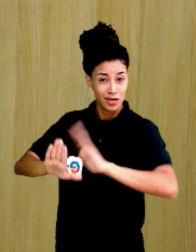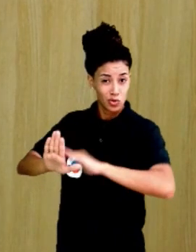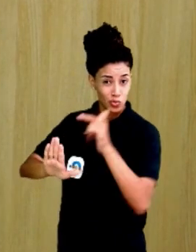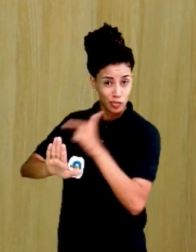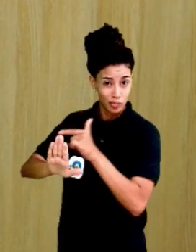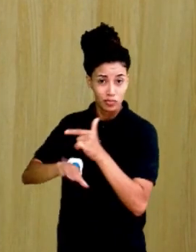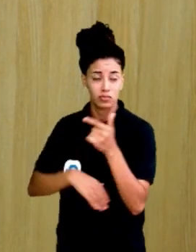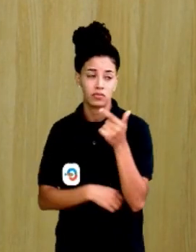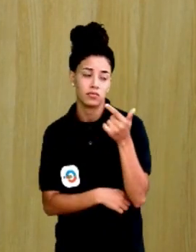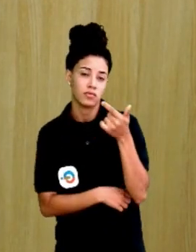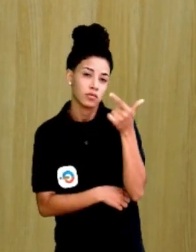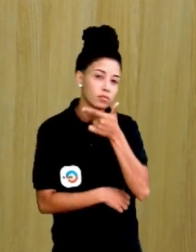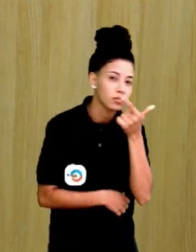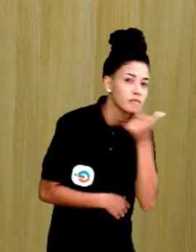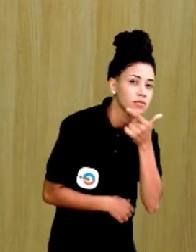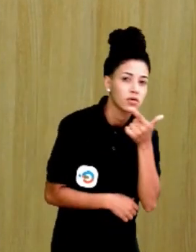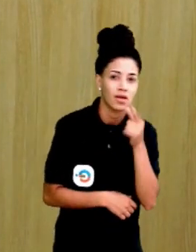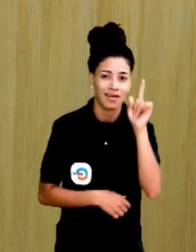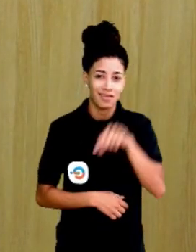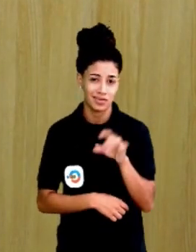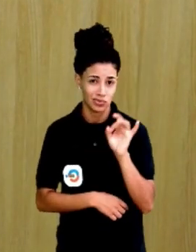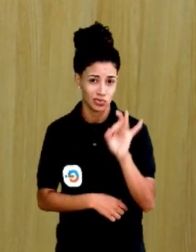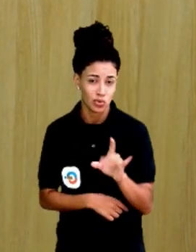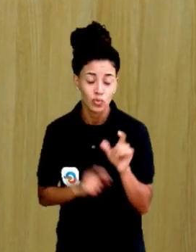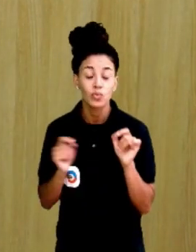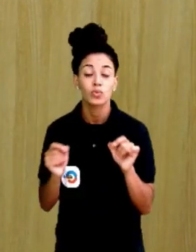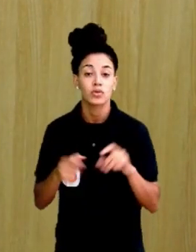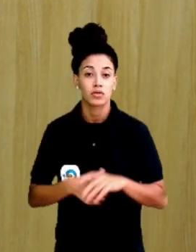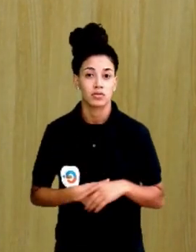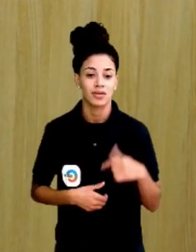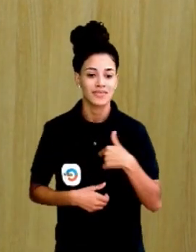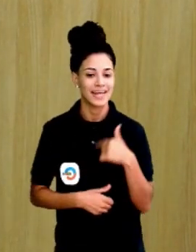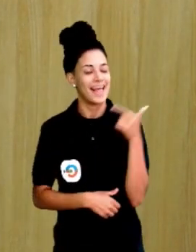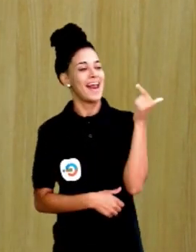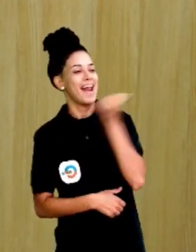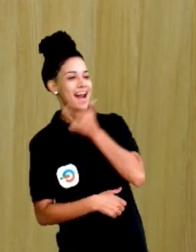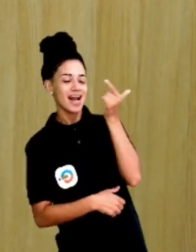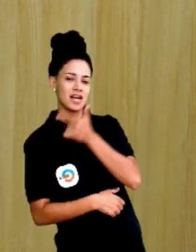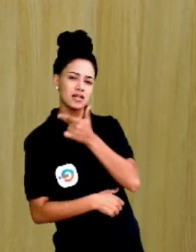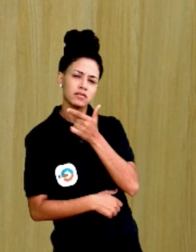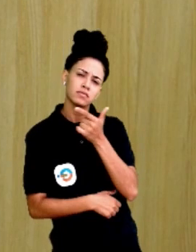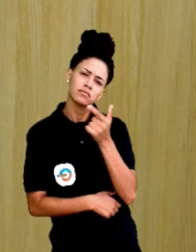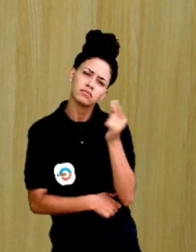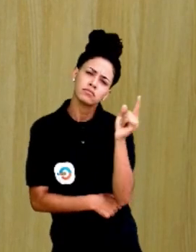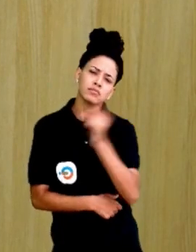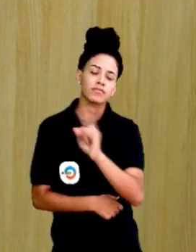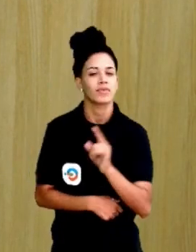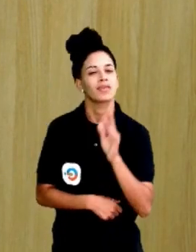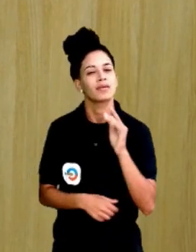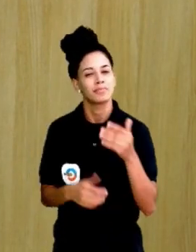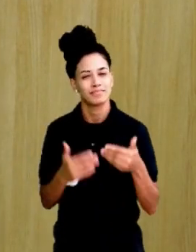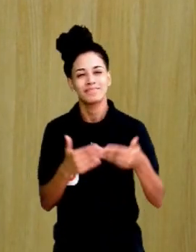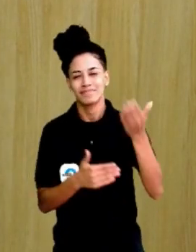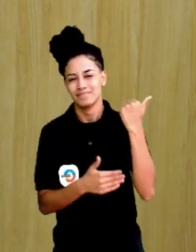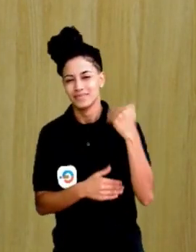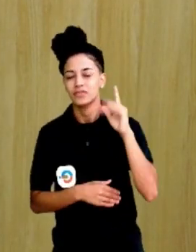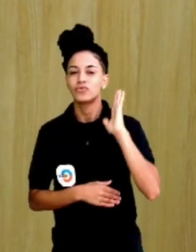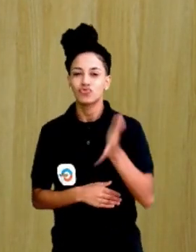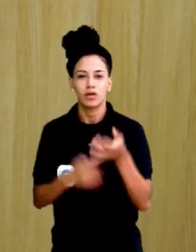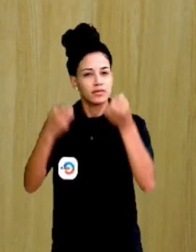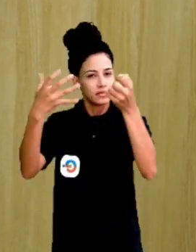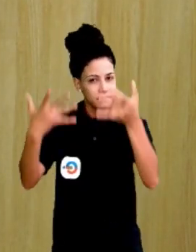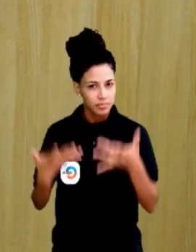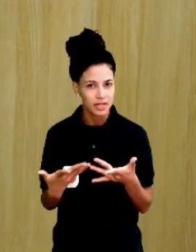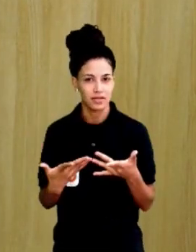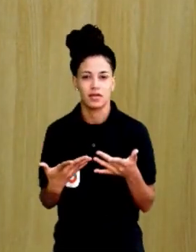ironia não é somente aquilo que faz a gente rir Eu sempre tenho falado em outros programas aqui quando a gente trabalha esse